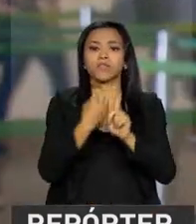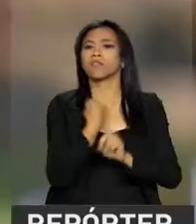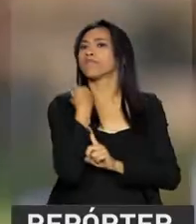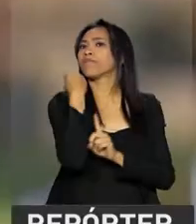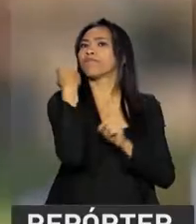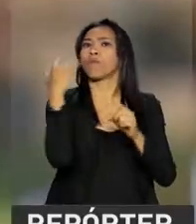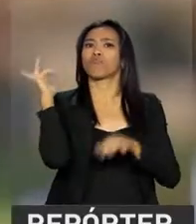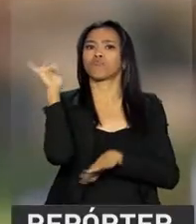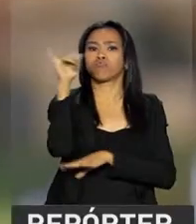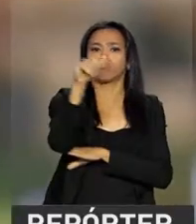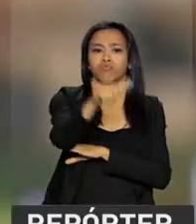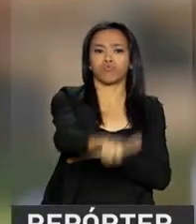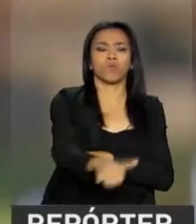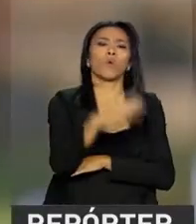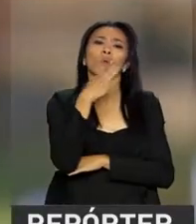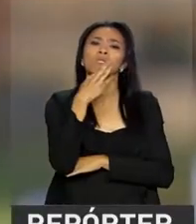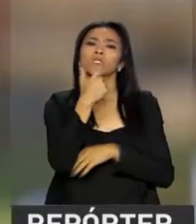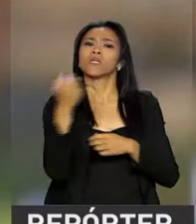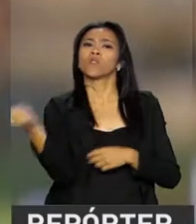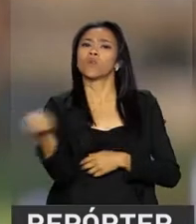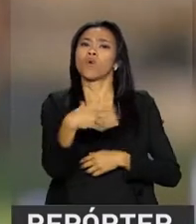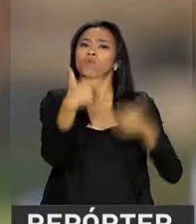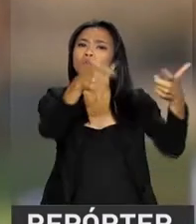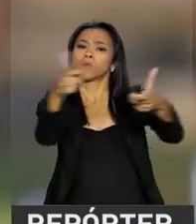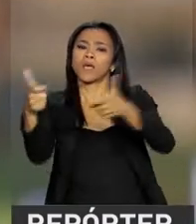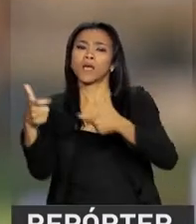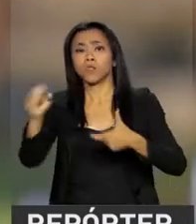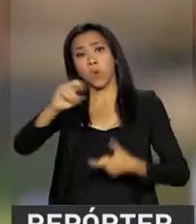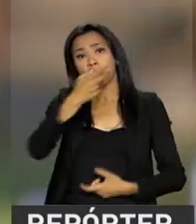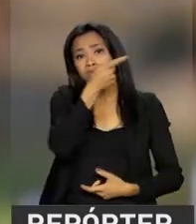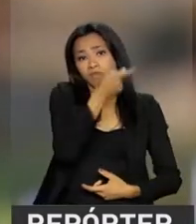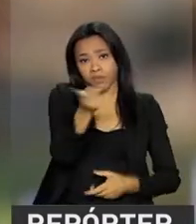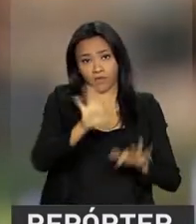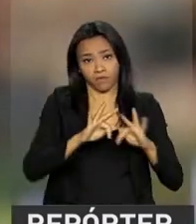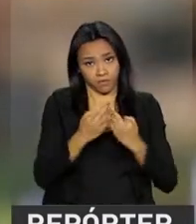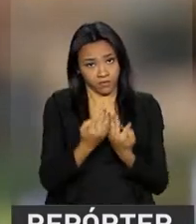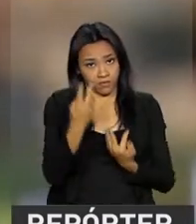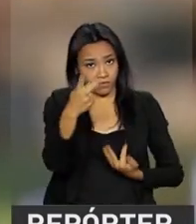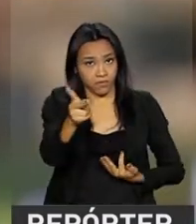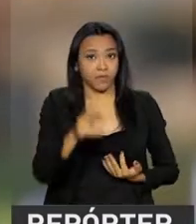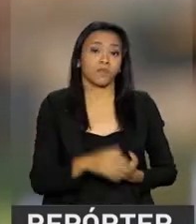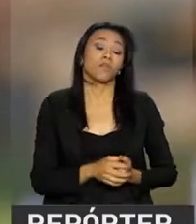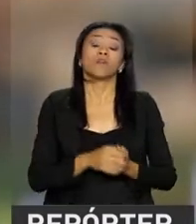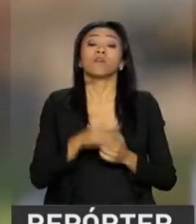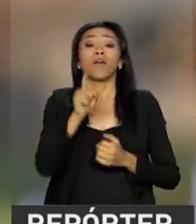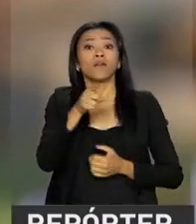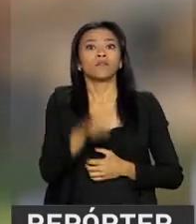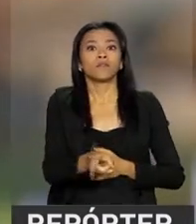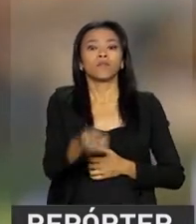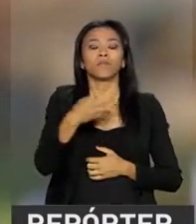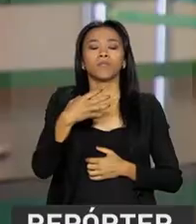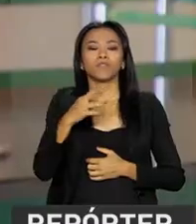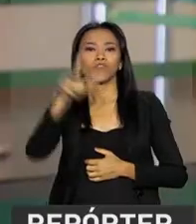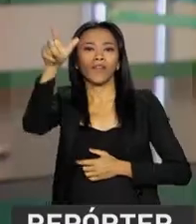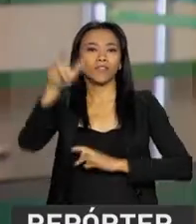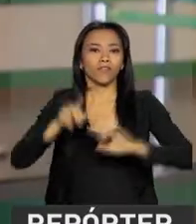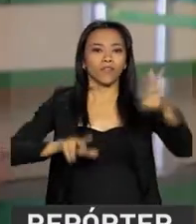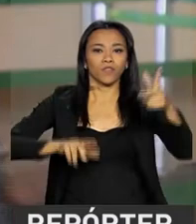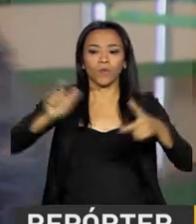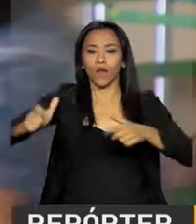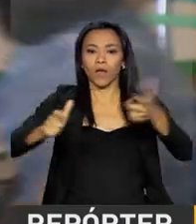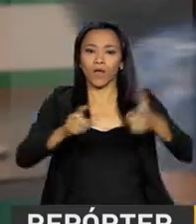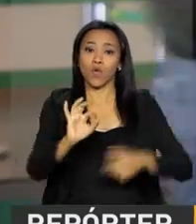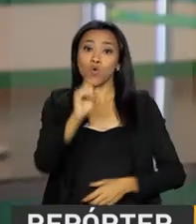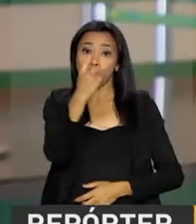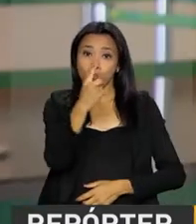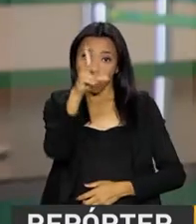passear. Conhecer lugares novos ou visitar pessoas queridas. O importante para ela é estar sempre em um lugar diferente. Viajo pelo menos uma vez